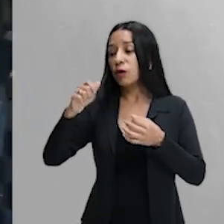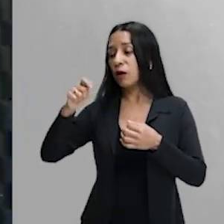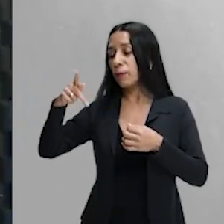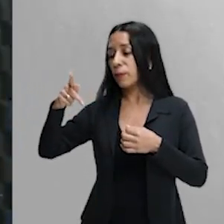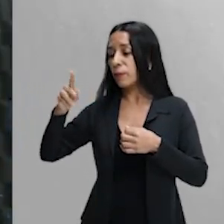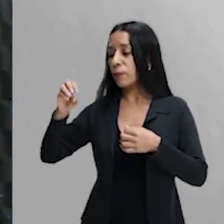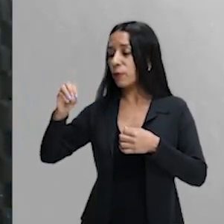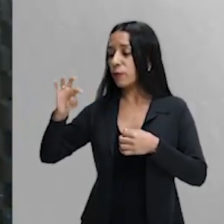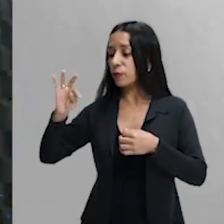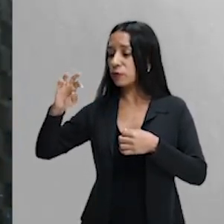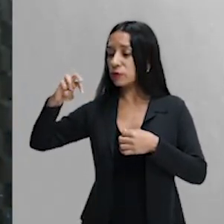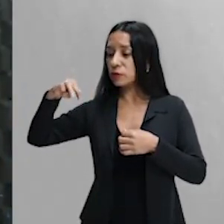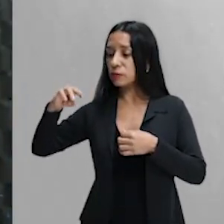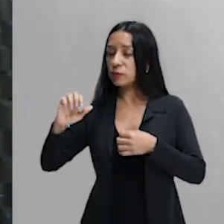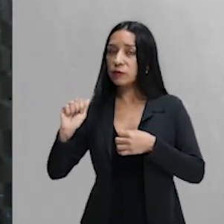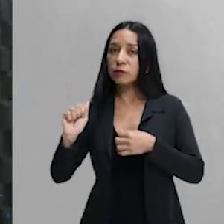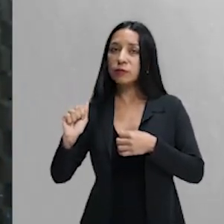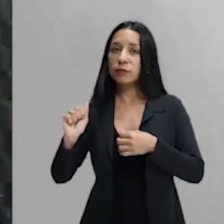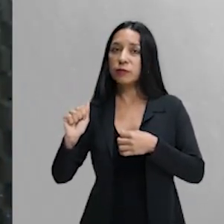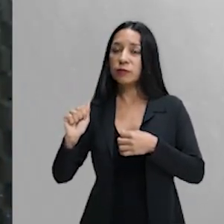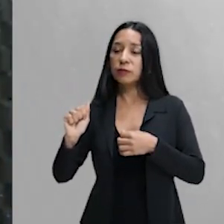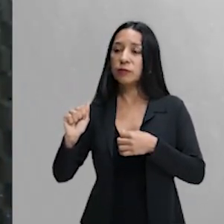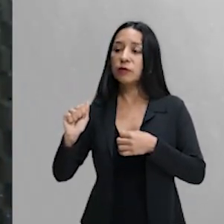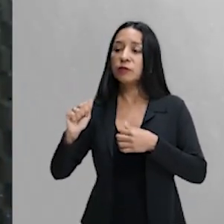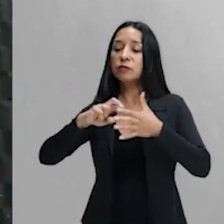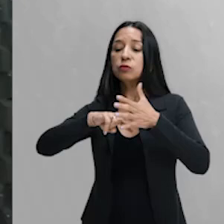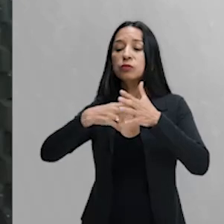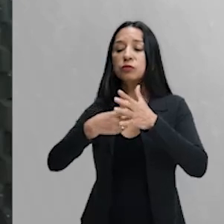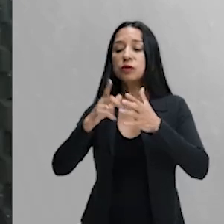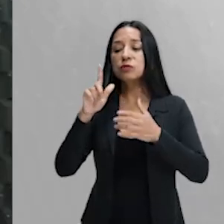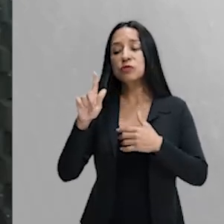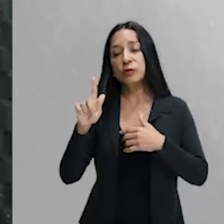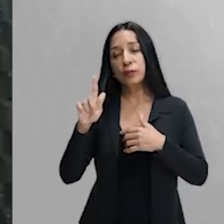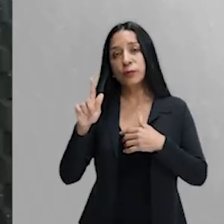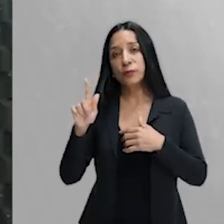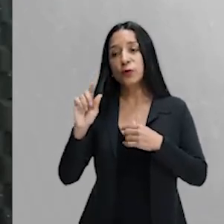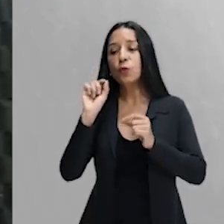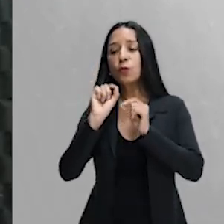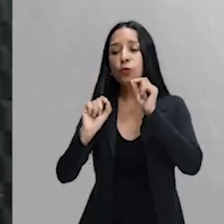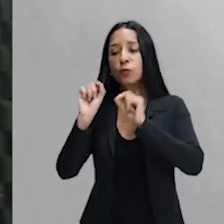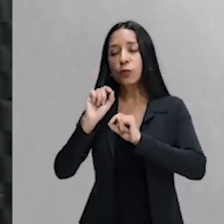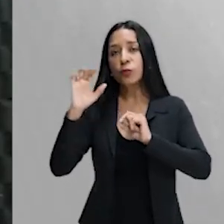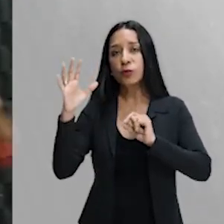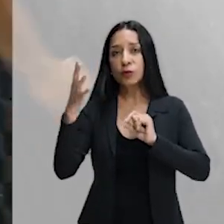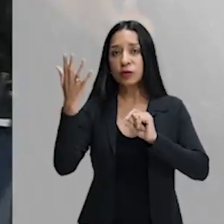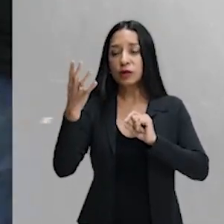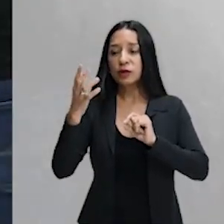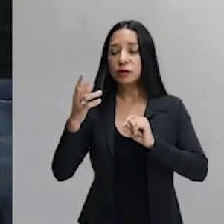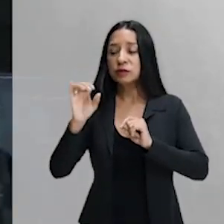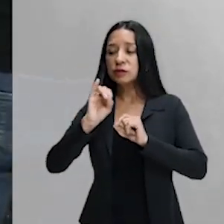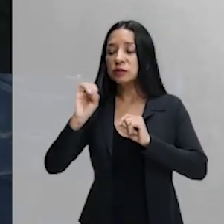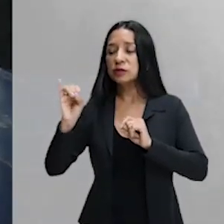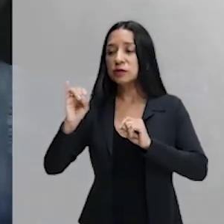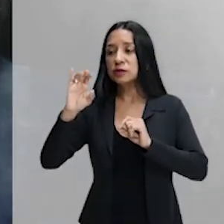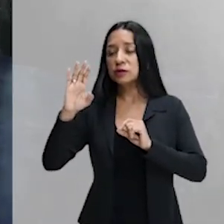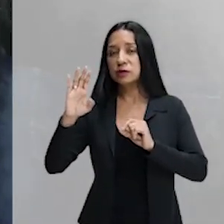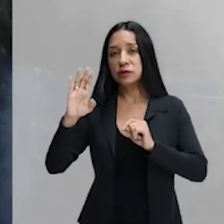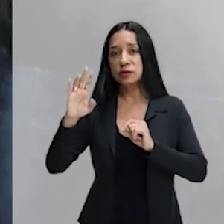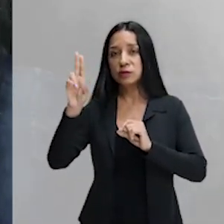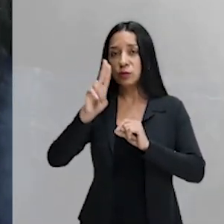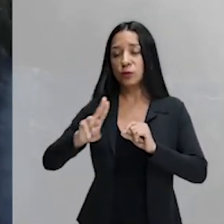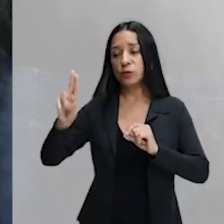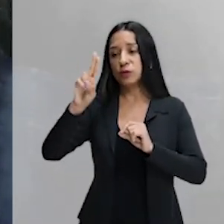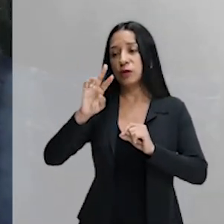ó. Que eu chamei de G. Tá? Então, o que acontece? Se você aplicar aqui o teorema, eu vou ter G